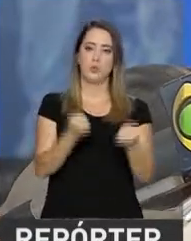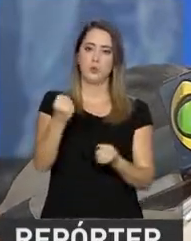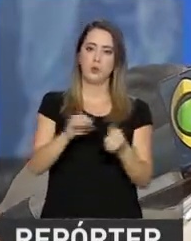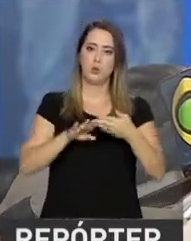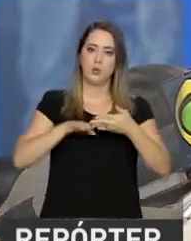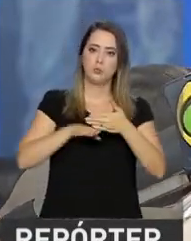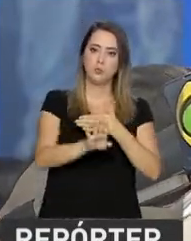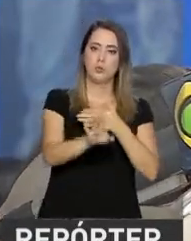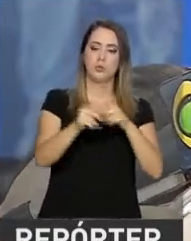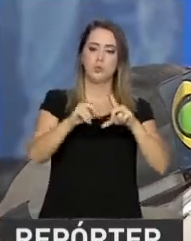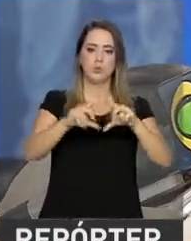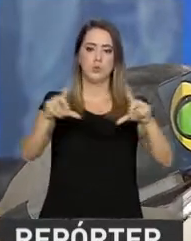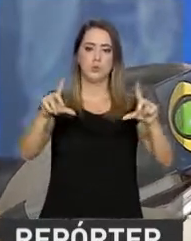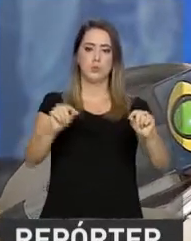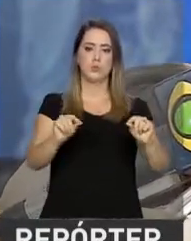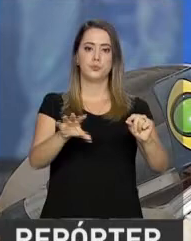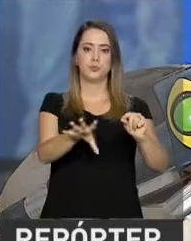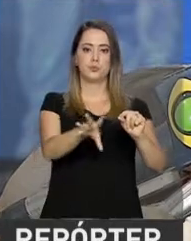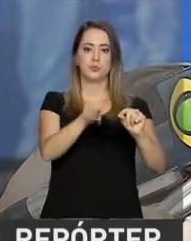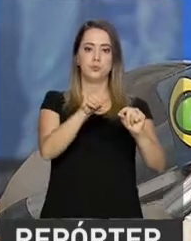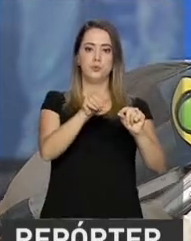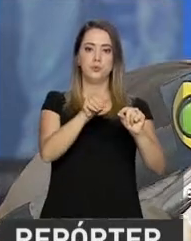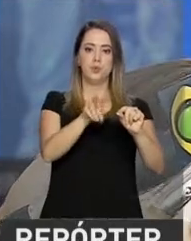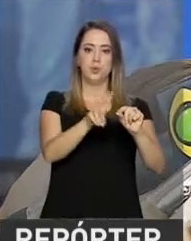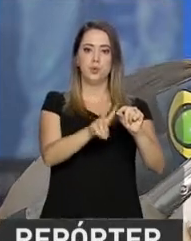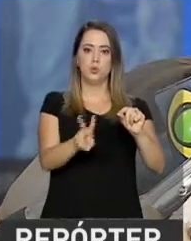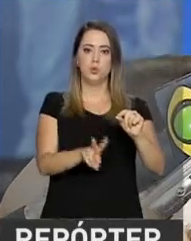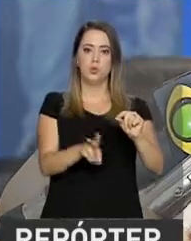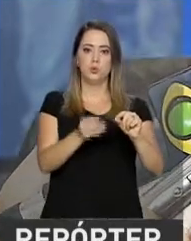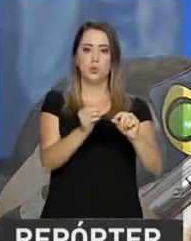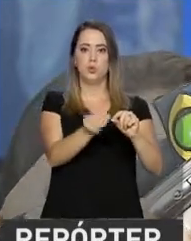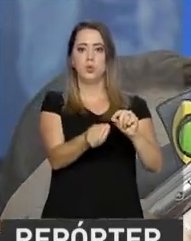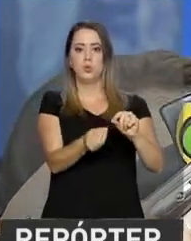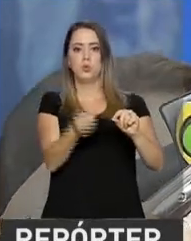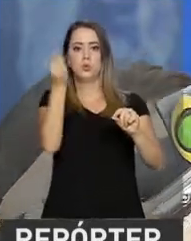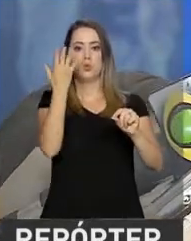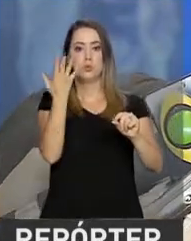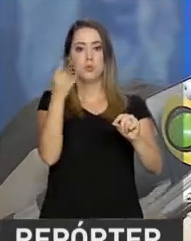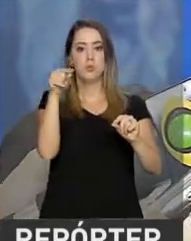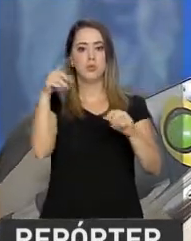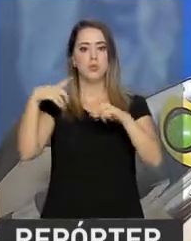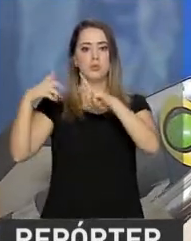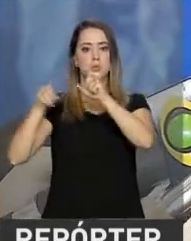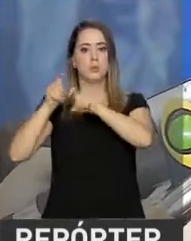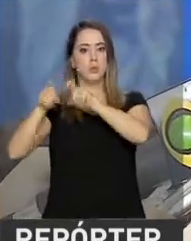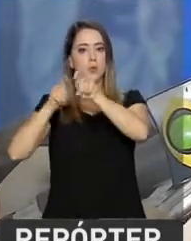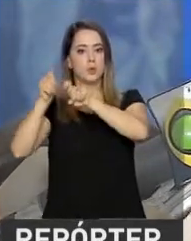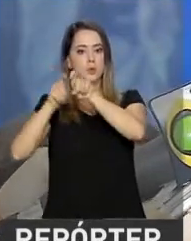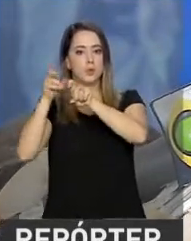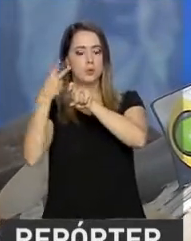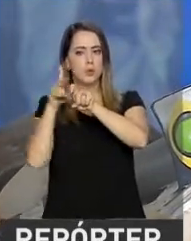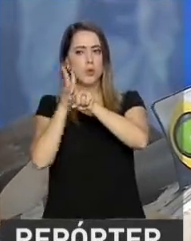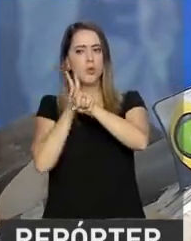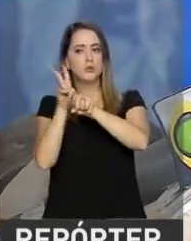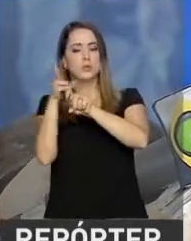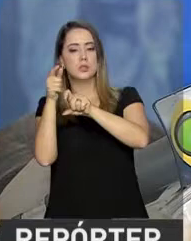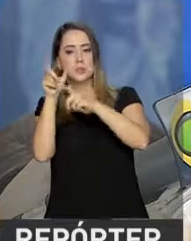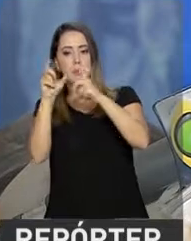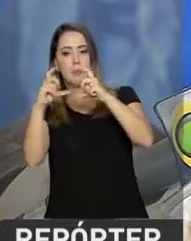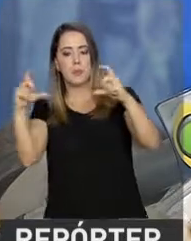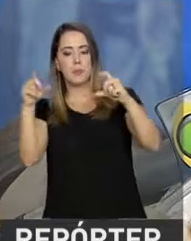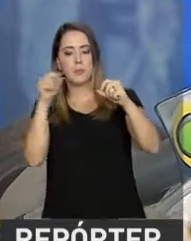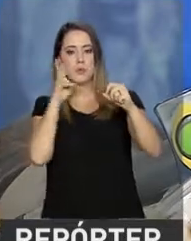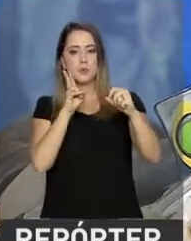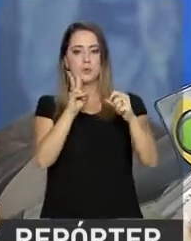por aquele cheque ponto ou seja por aquele ponto mandou imediatamente um centro de comando e controle e se aquele veículo